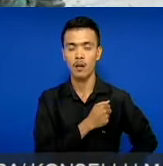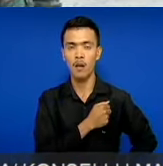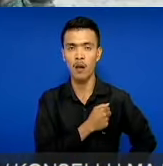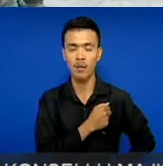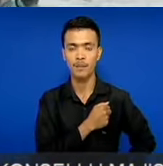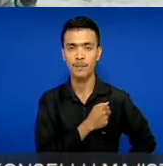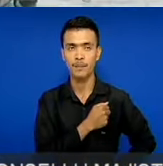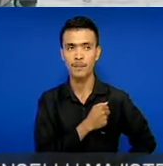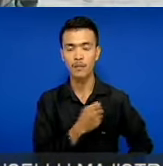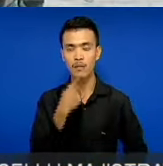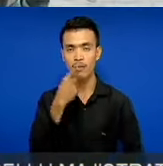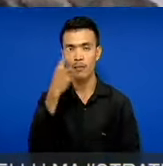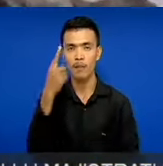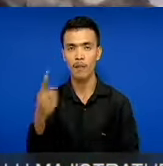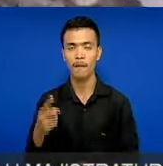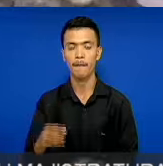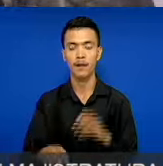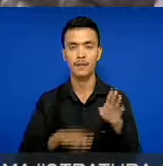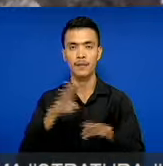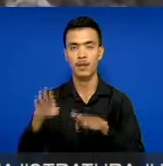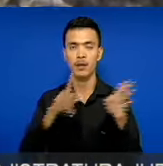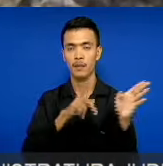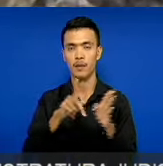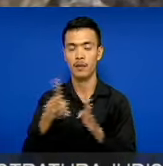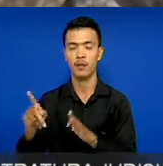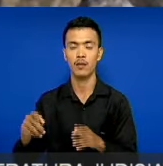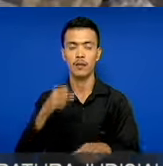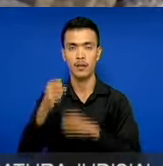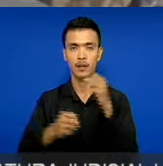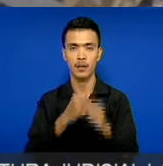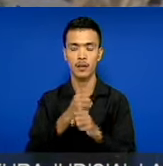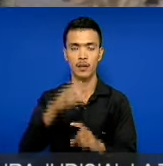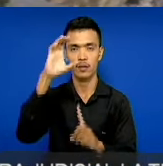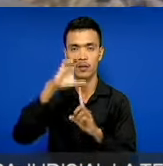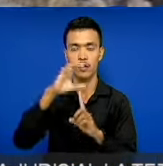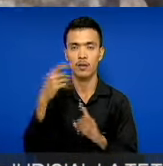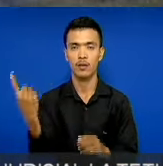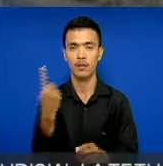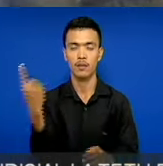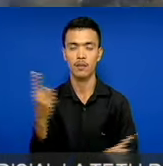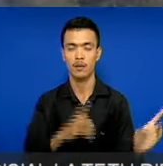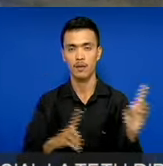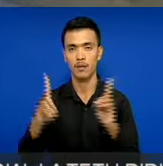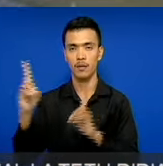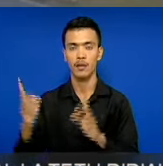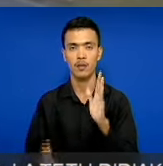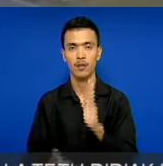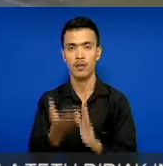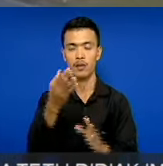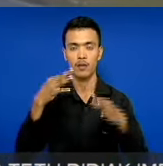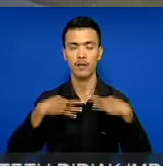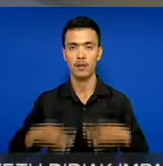da Câmara Amigo Hateten, marçane no dar plano anual nebe cada tina comando sempre realiza, rodea sa físico